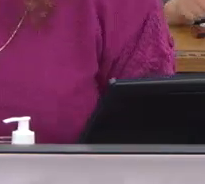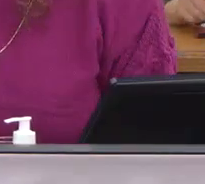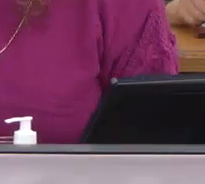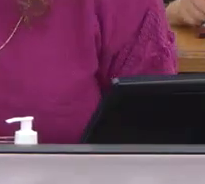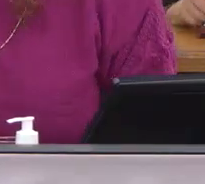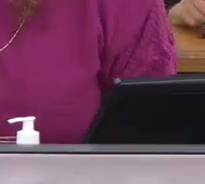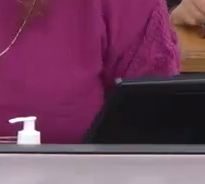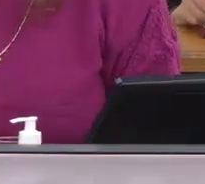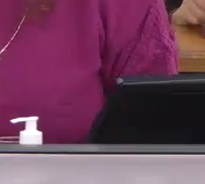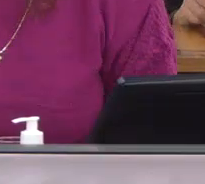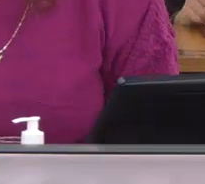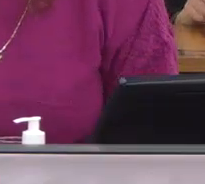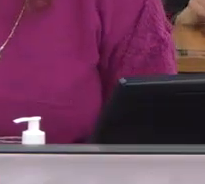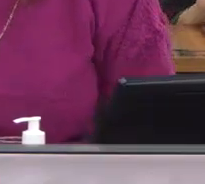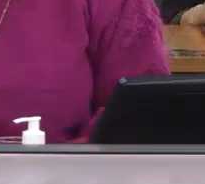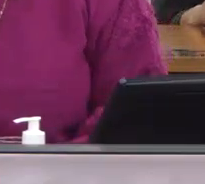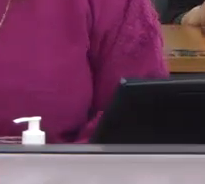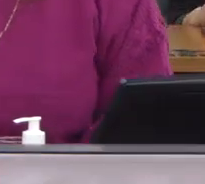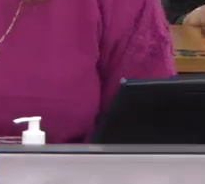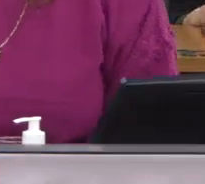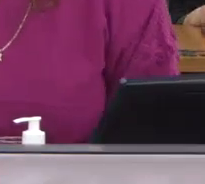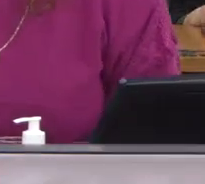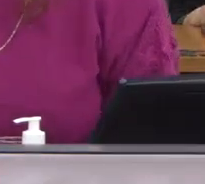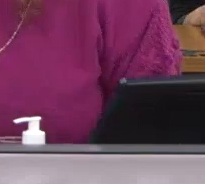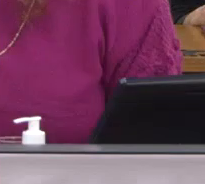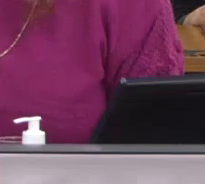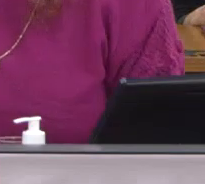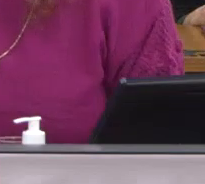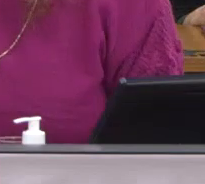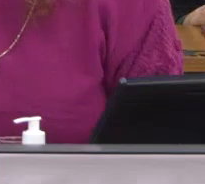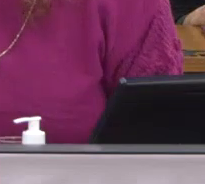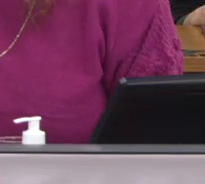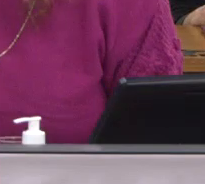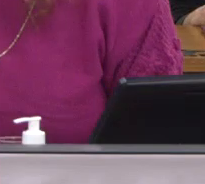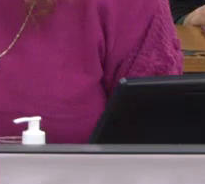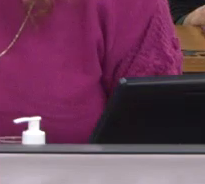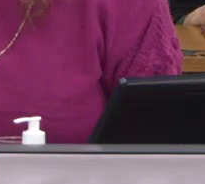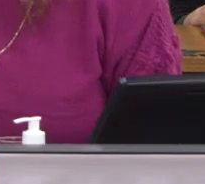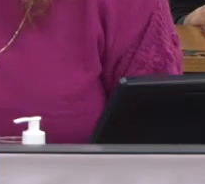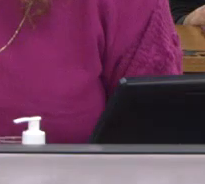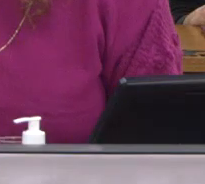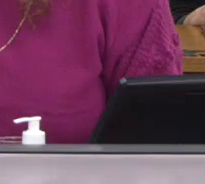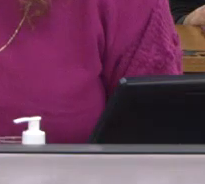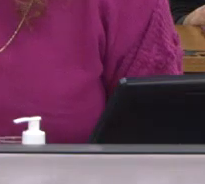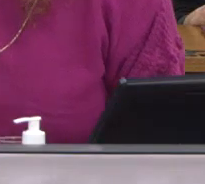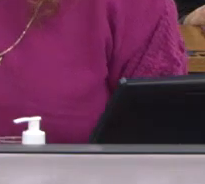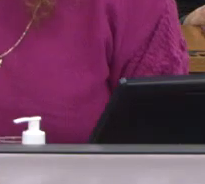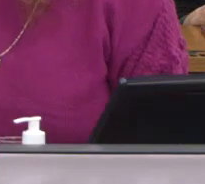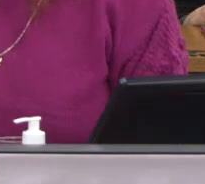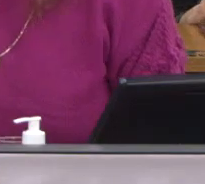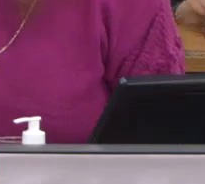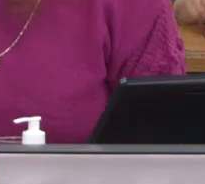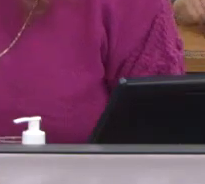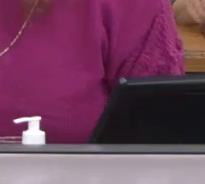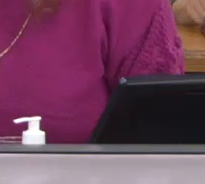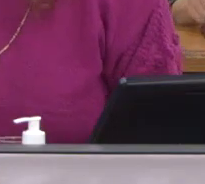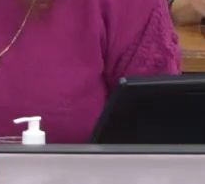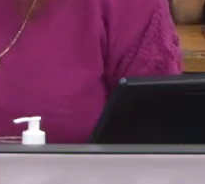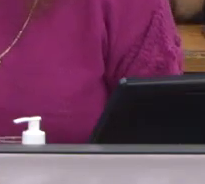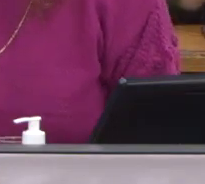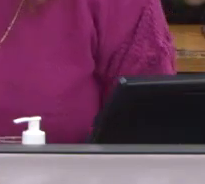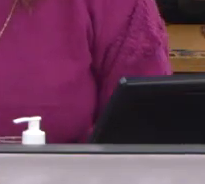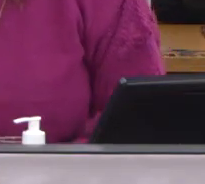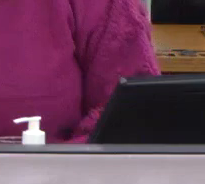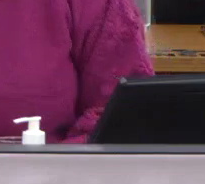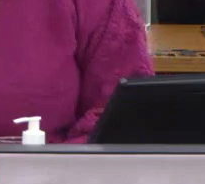esses cinco anos a comissão de educação sempre deu tudo certo no processo da Assembleia Com certeza deputados Sem nenhuma dúvida por